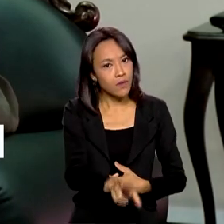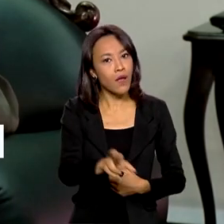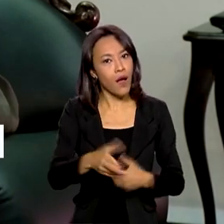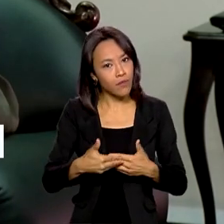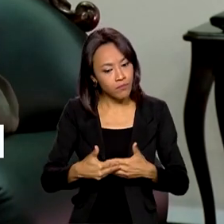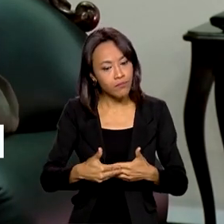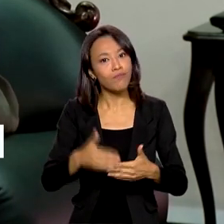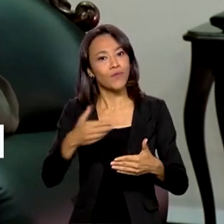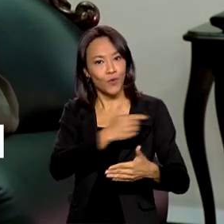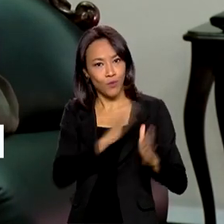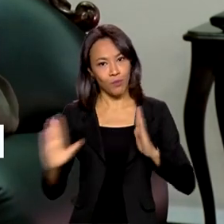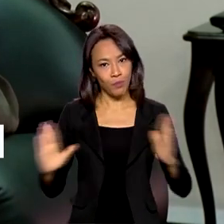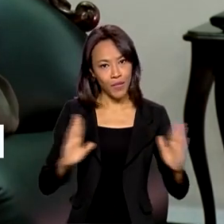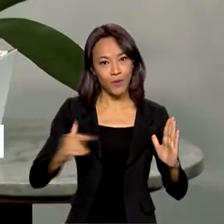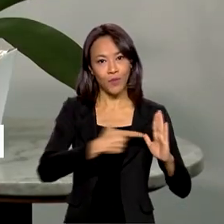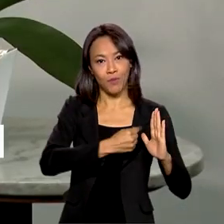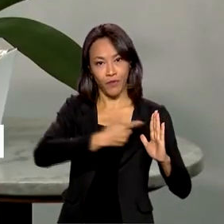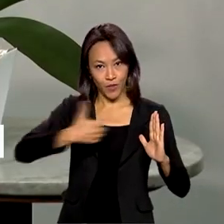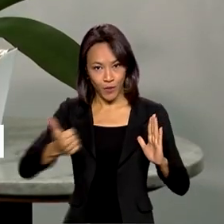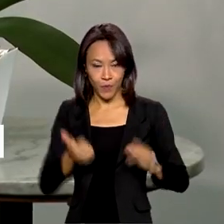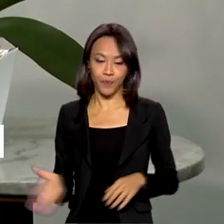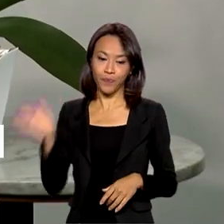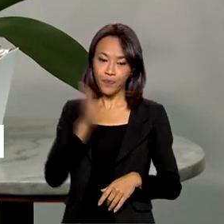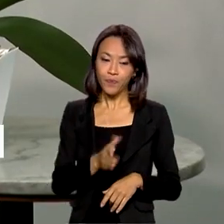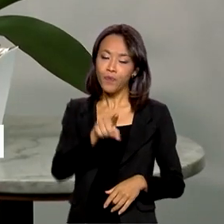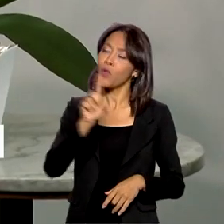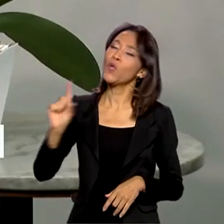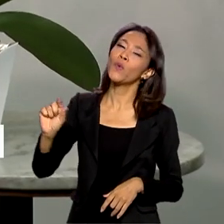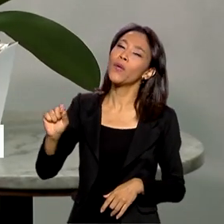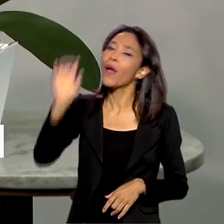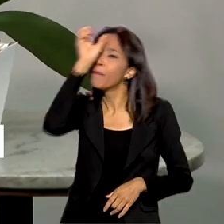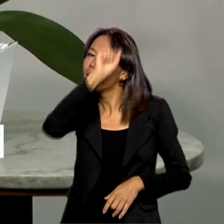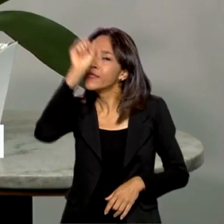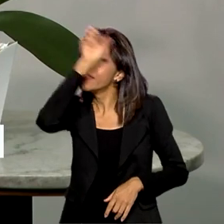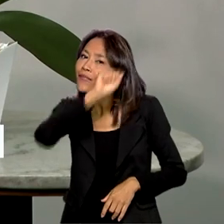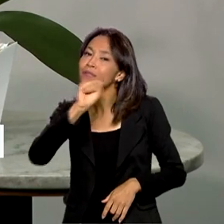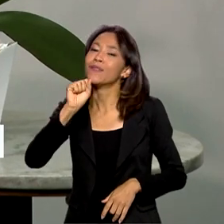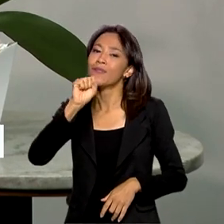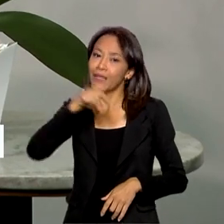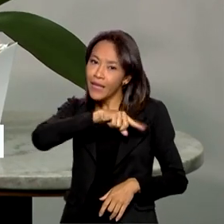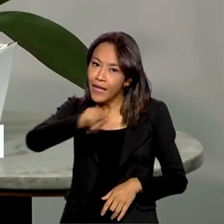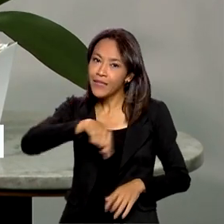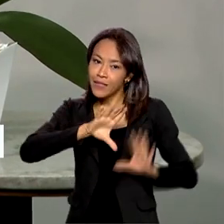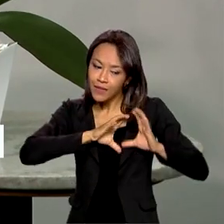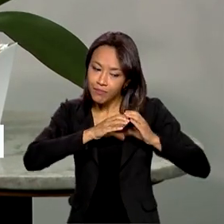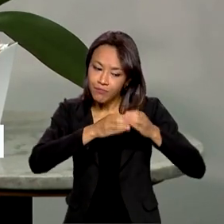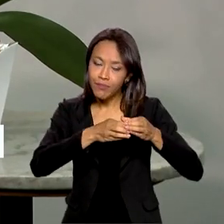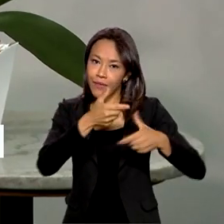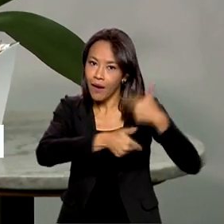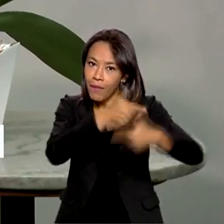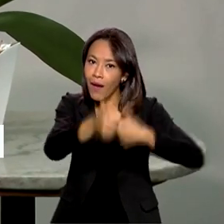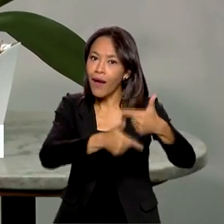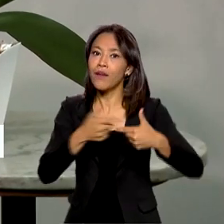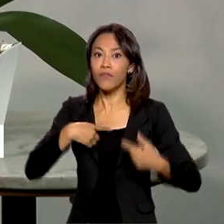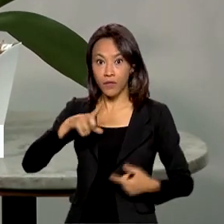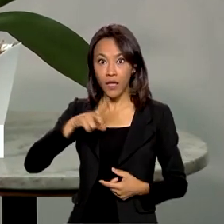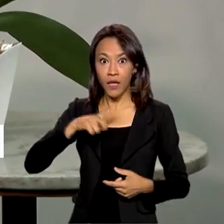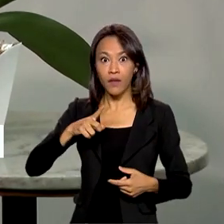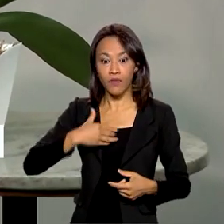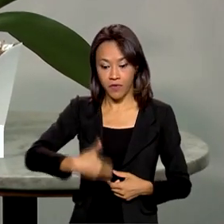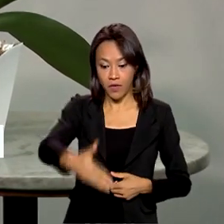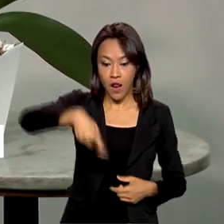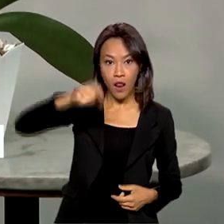aí alongando Deus me 21 e que é aprendido né dessas operações que são feitas a gente viu foram realizados leilões